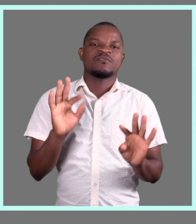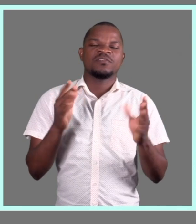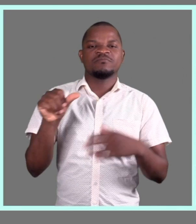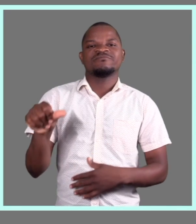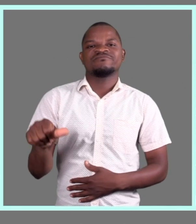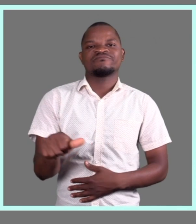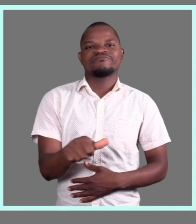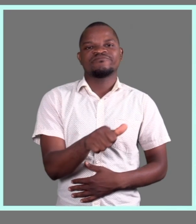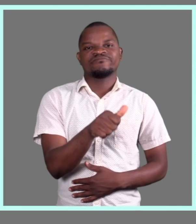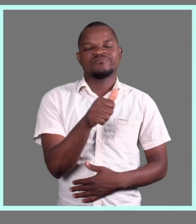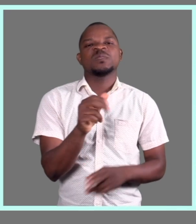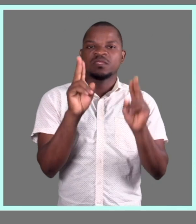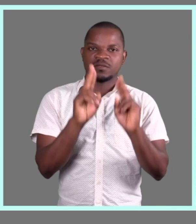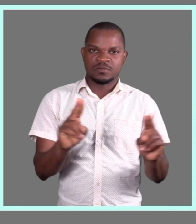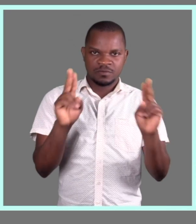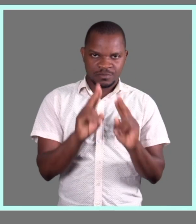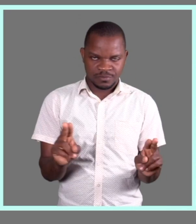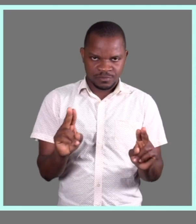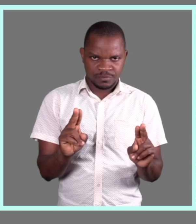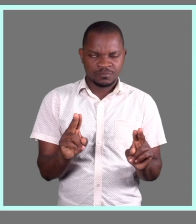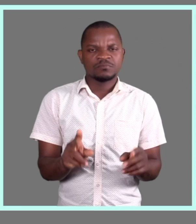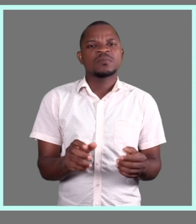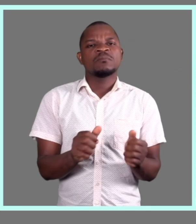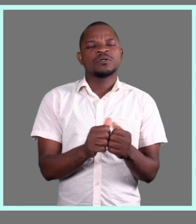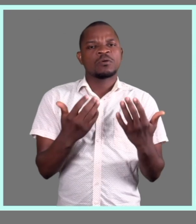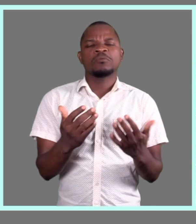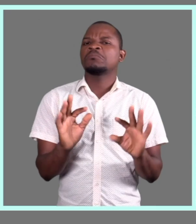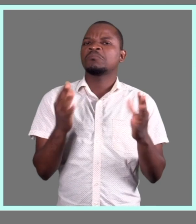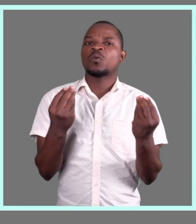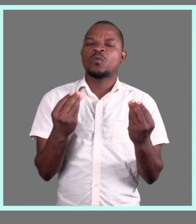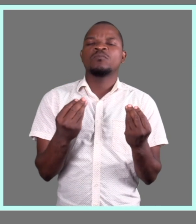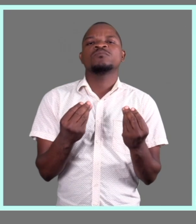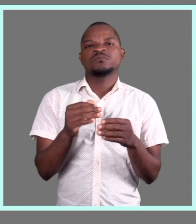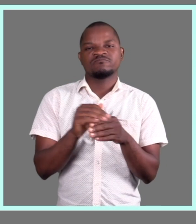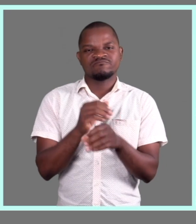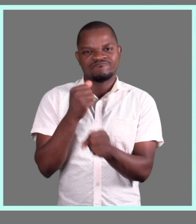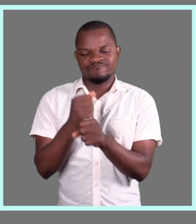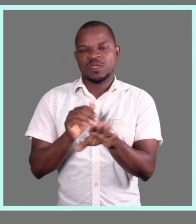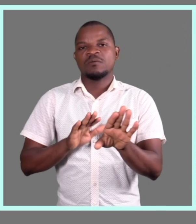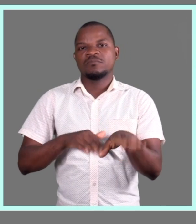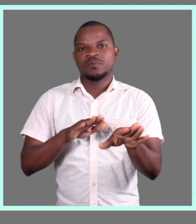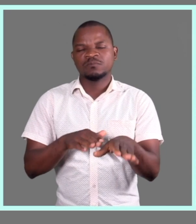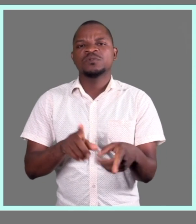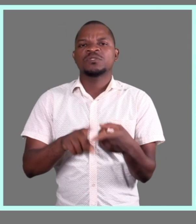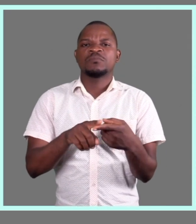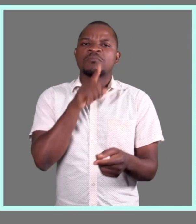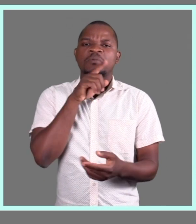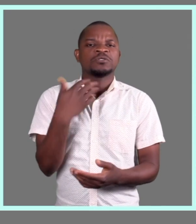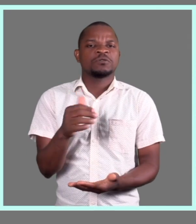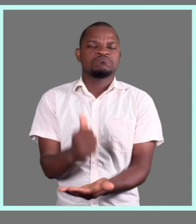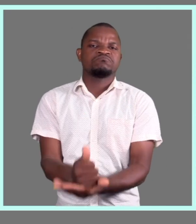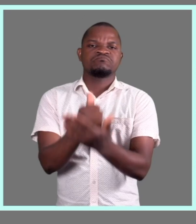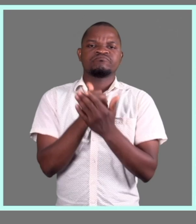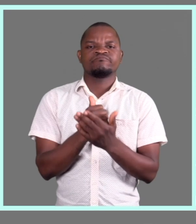momento que a vida começou a melhorar um pouco. Assim, vivemos na base de máquinas, né?